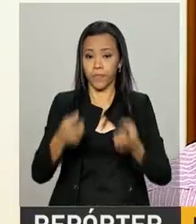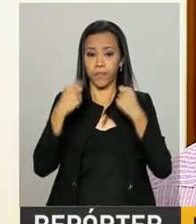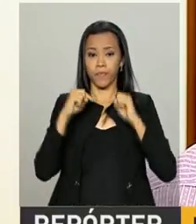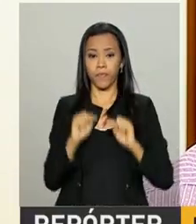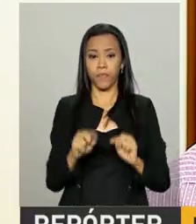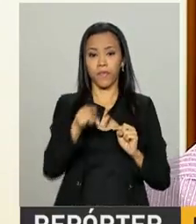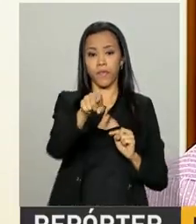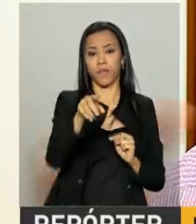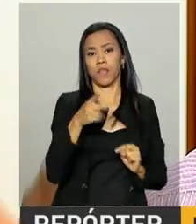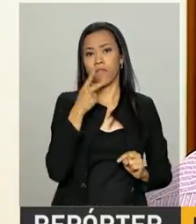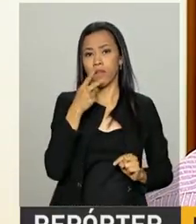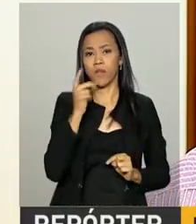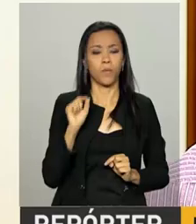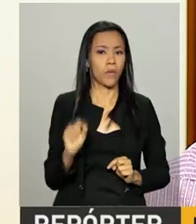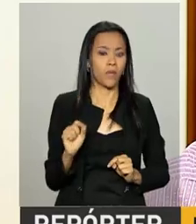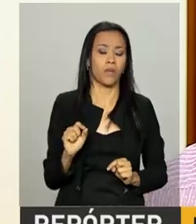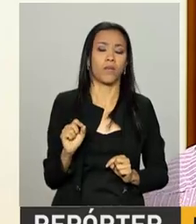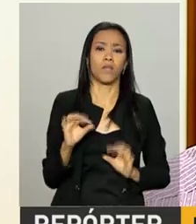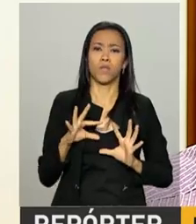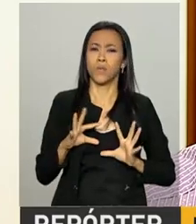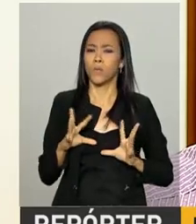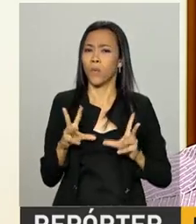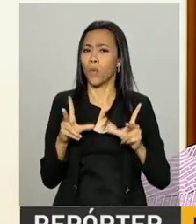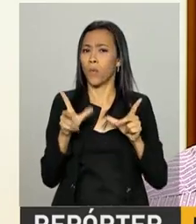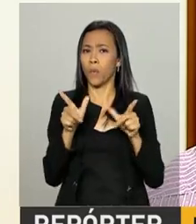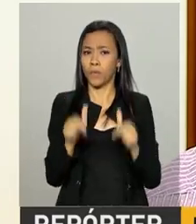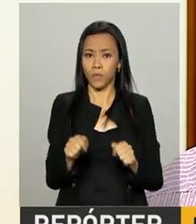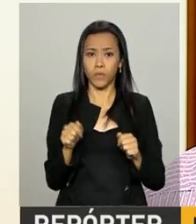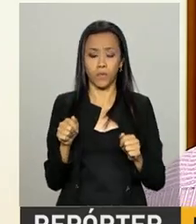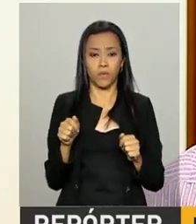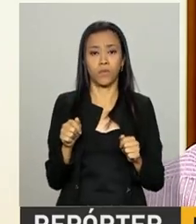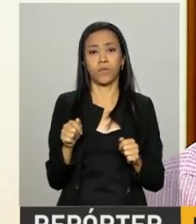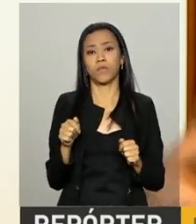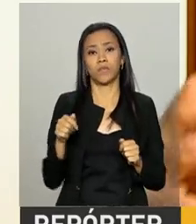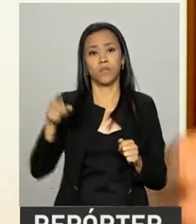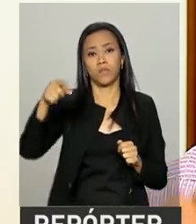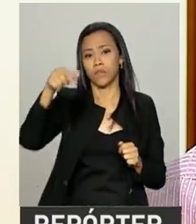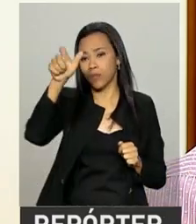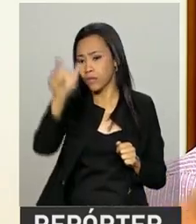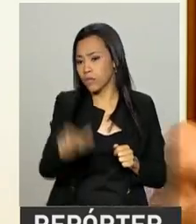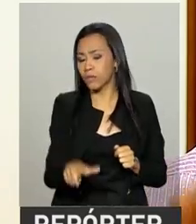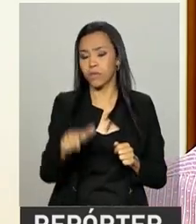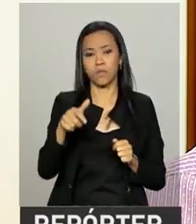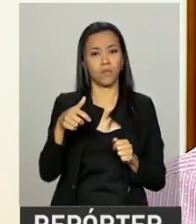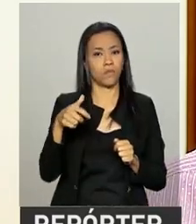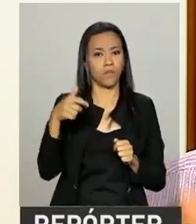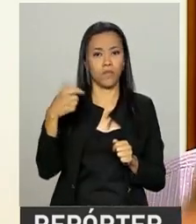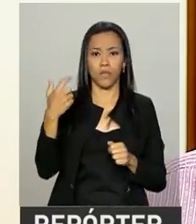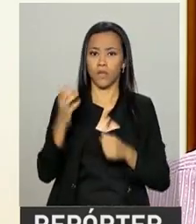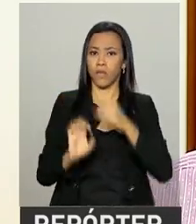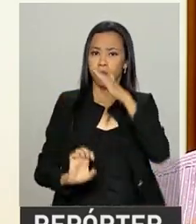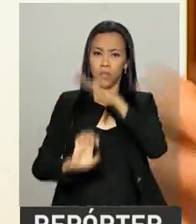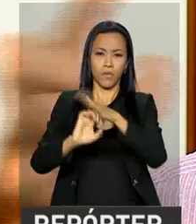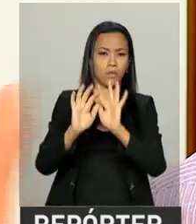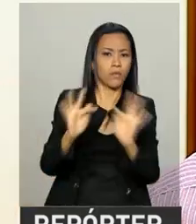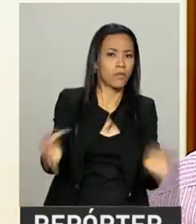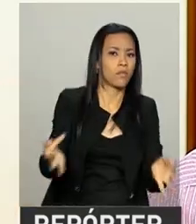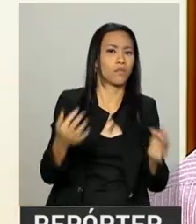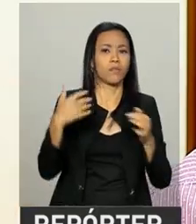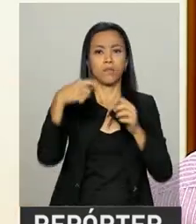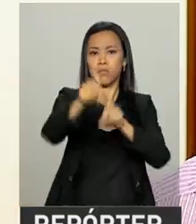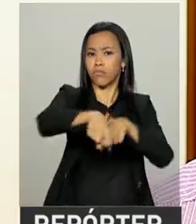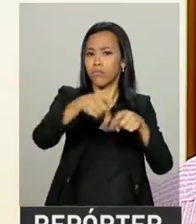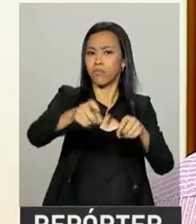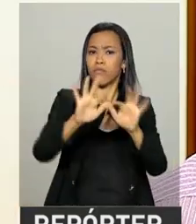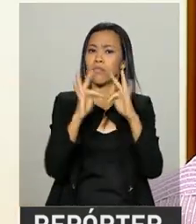eh envolve todos os tamanhos de produtores envolve produtores grandes produtores médios pequen